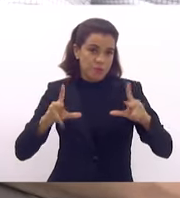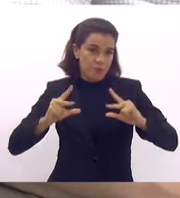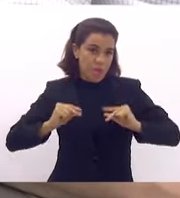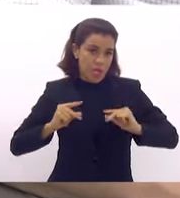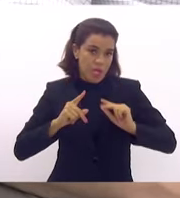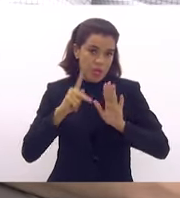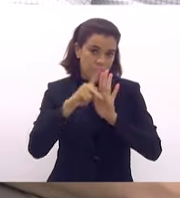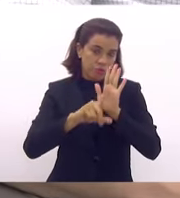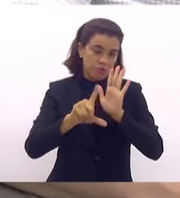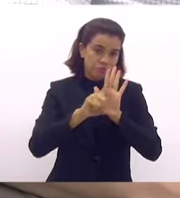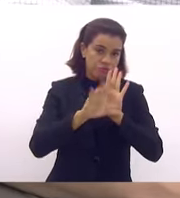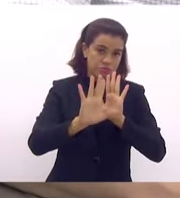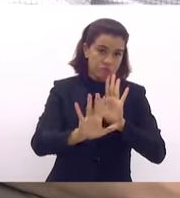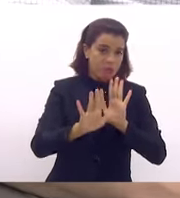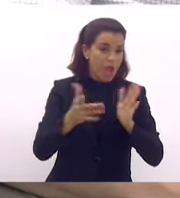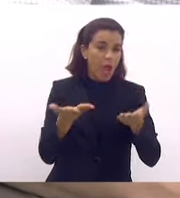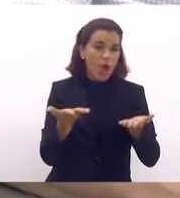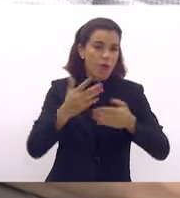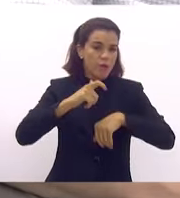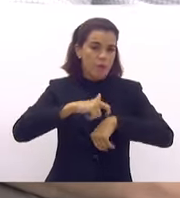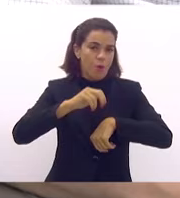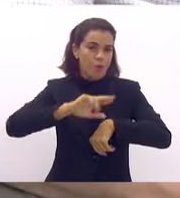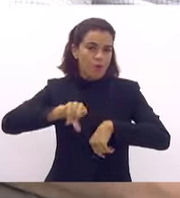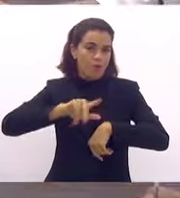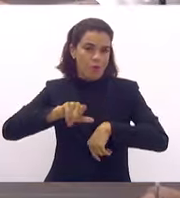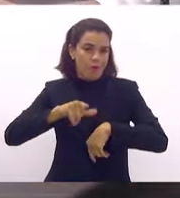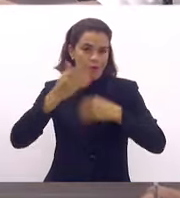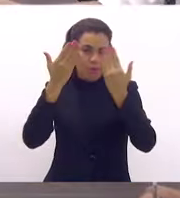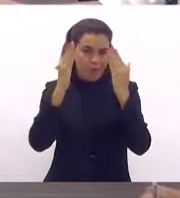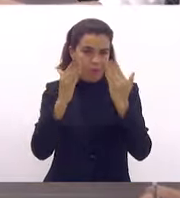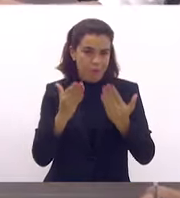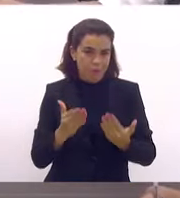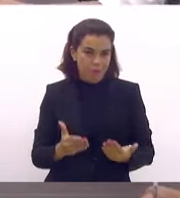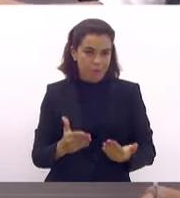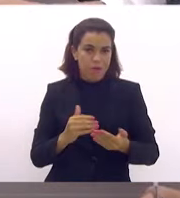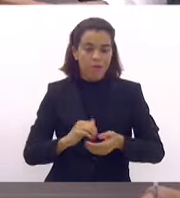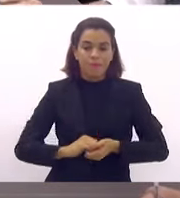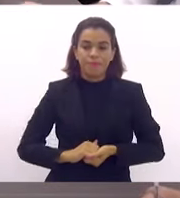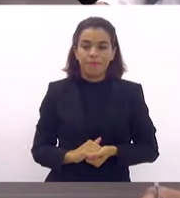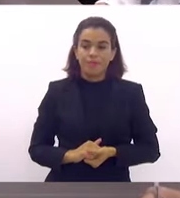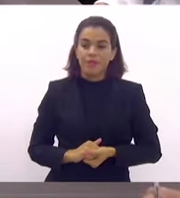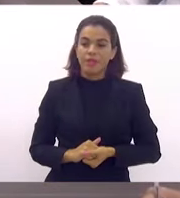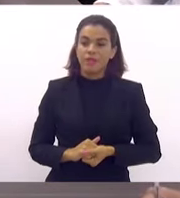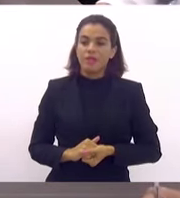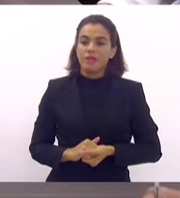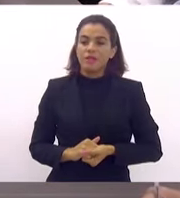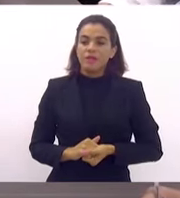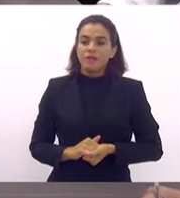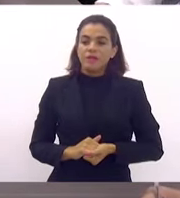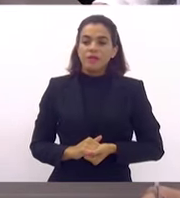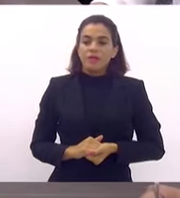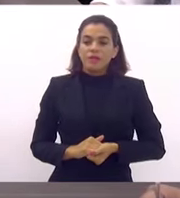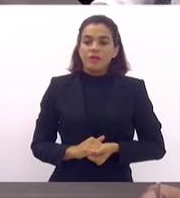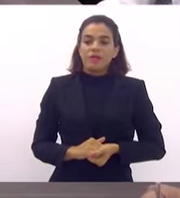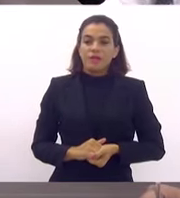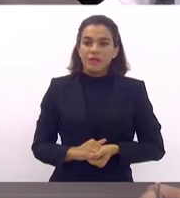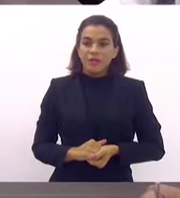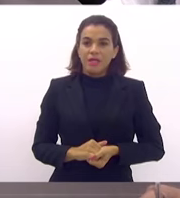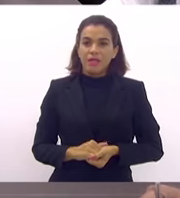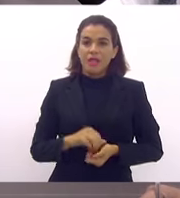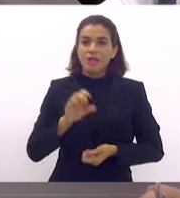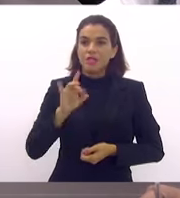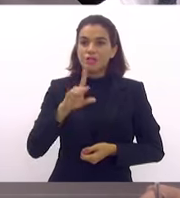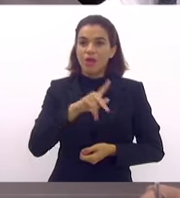seja o momento de analisá-lo. Com a palavra, deputado Flávio Serafim. Presidente, bom que Vossa Excelência está na